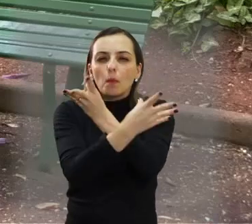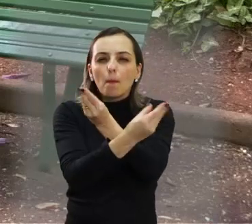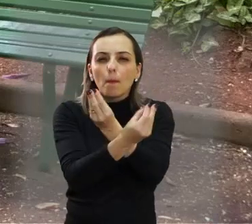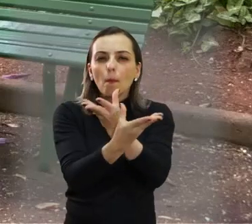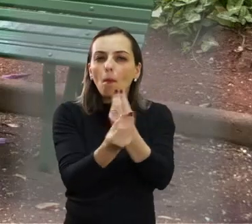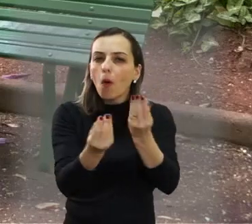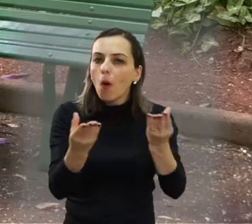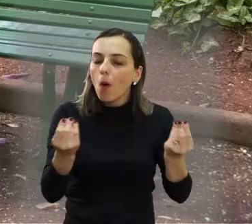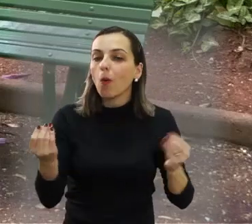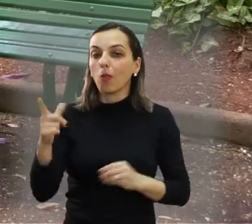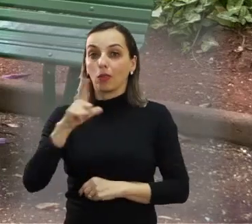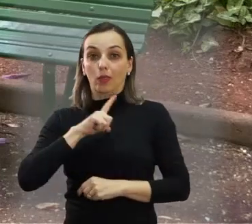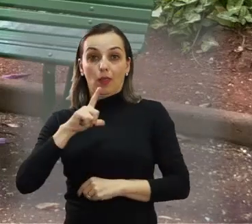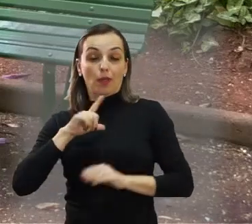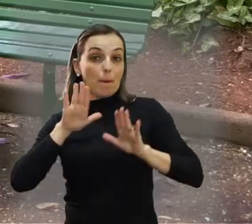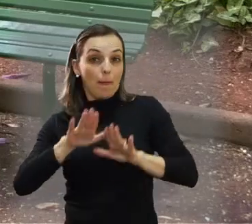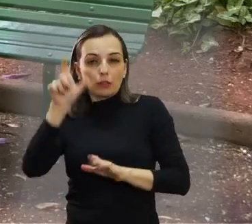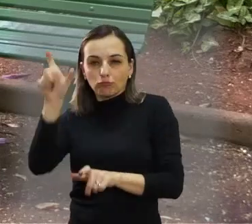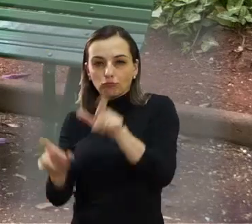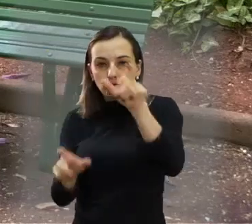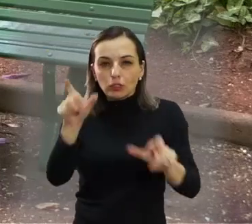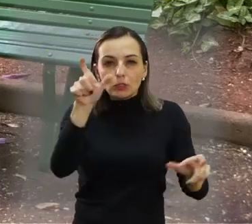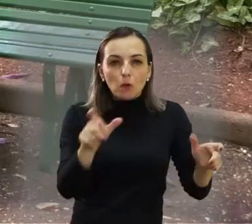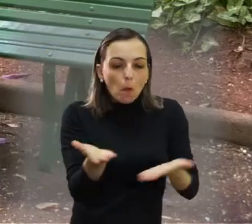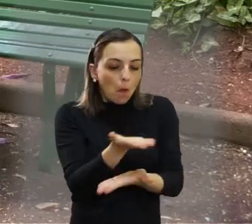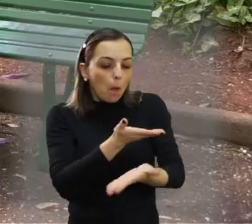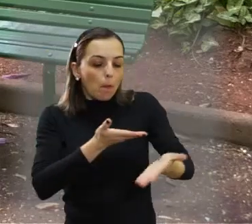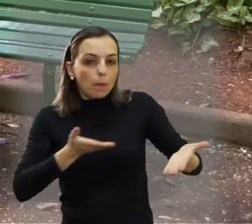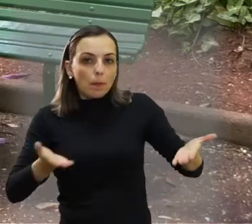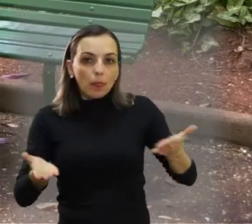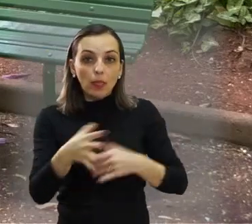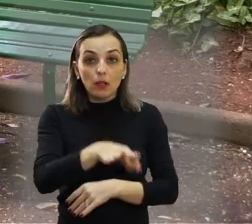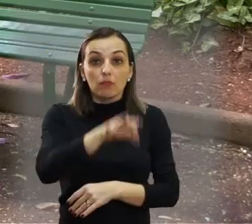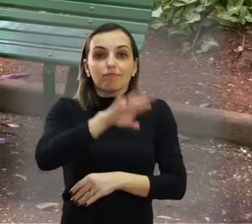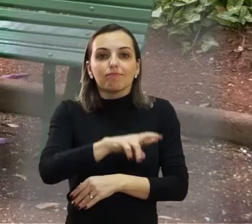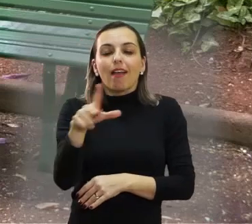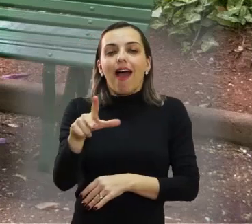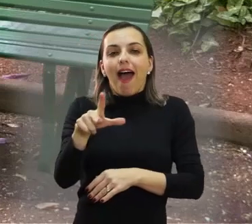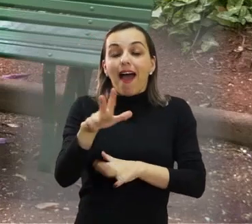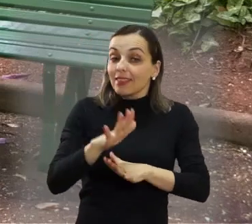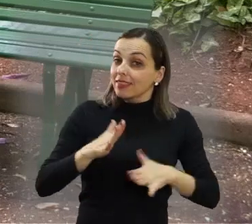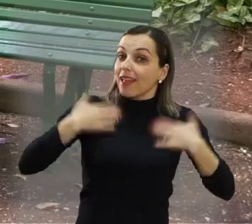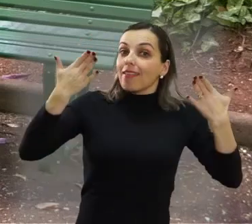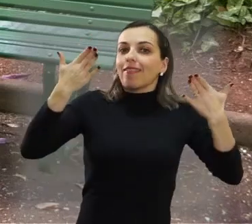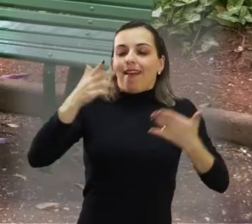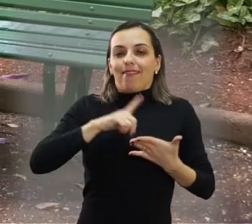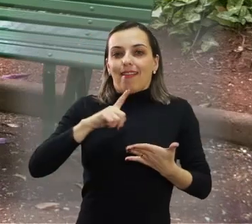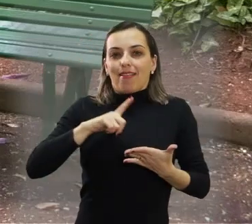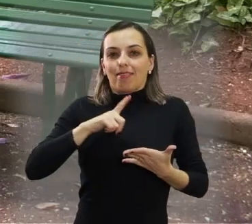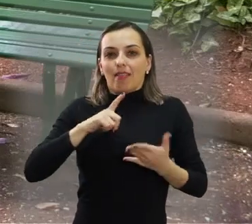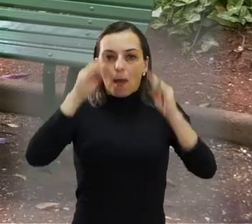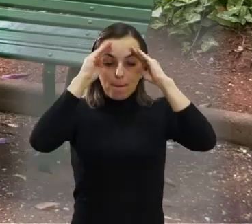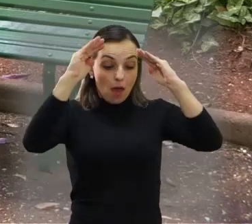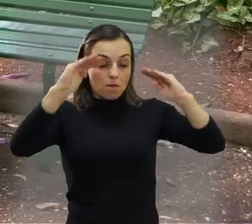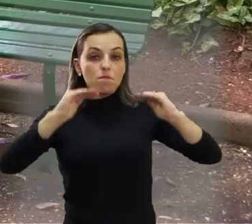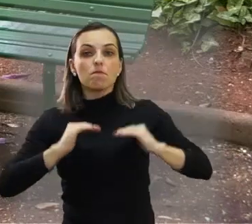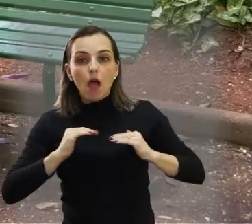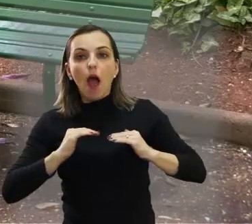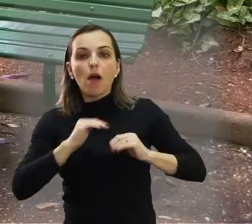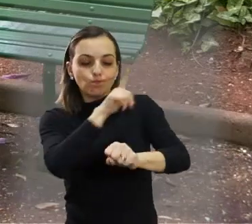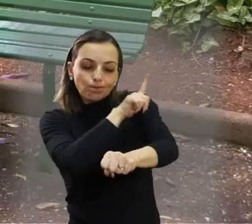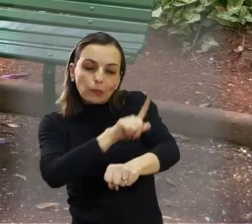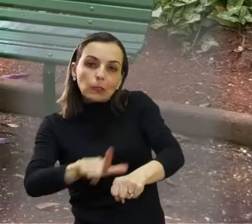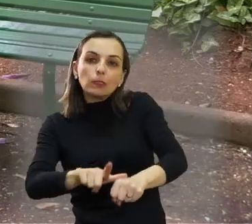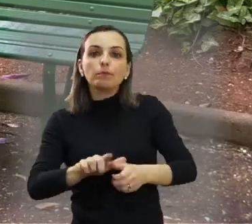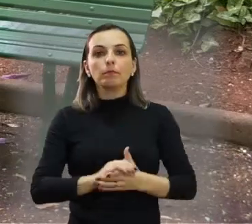porque as pessoas têm um jeito diferente de te tratam, mesmo com todas as dificuldades, te tratam com muita alegria,